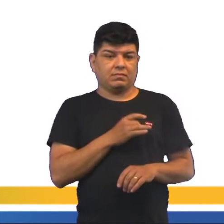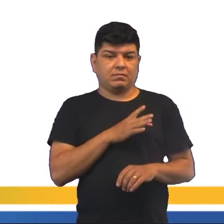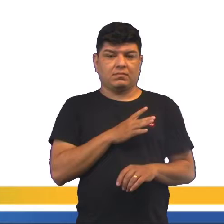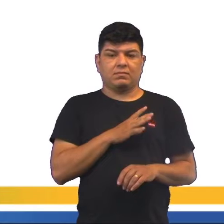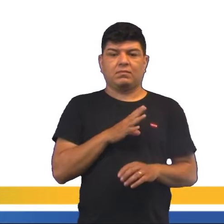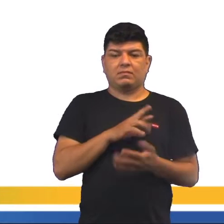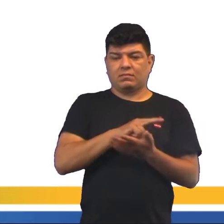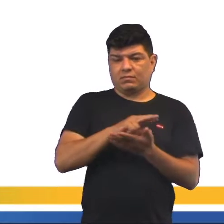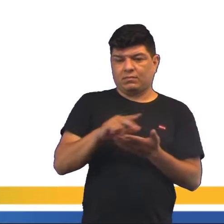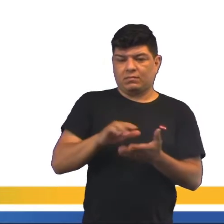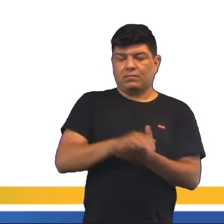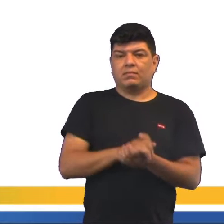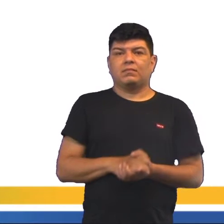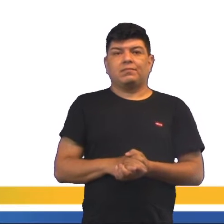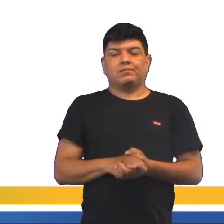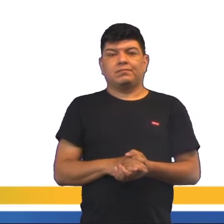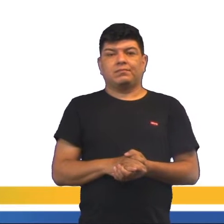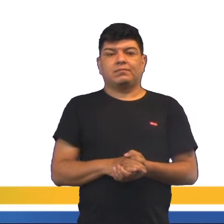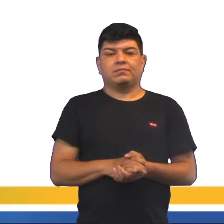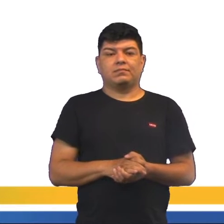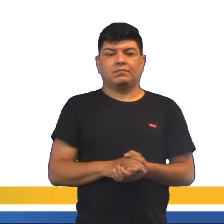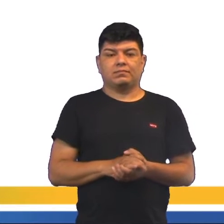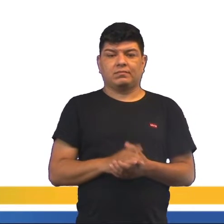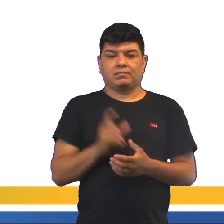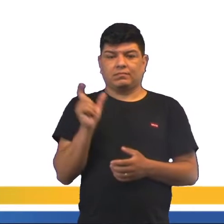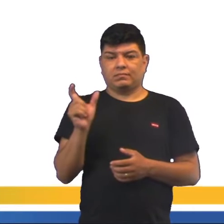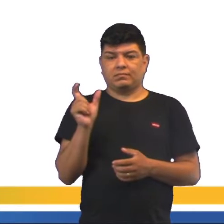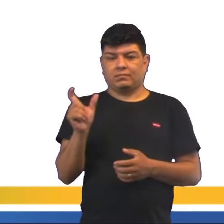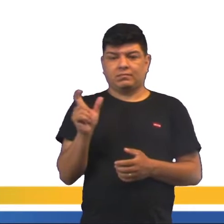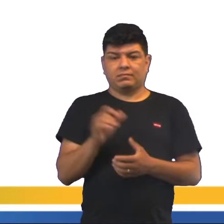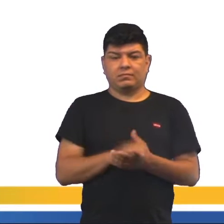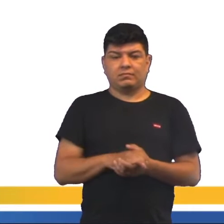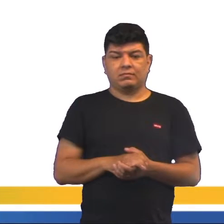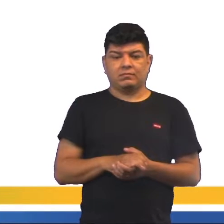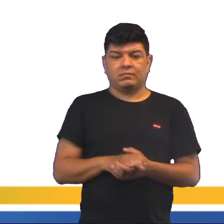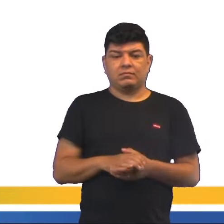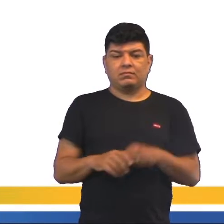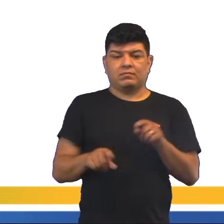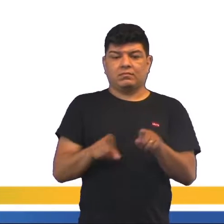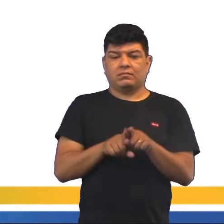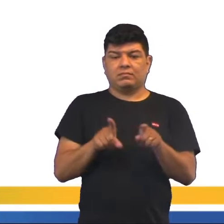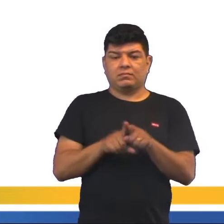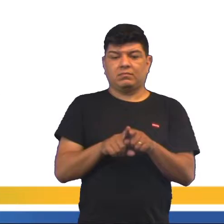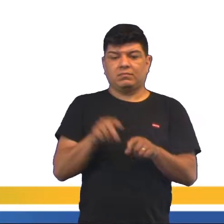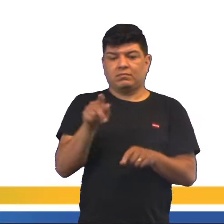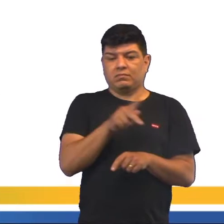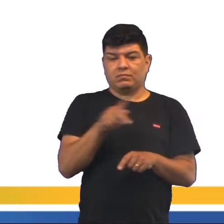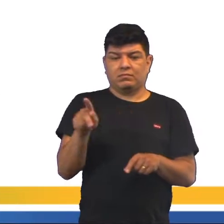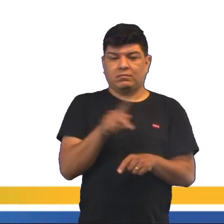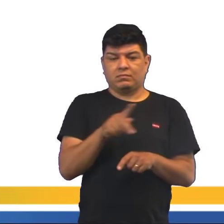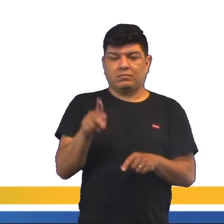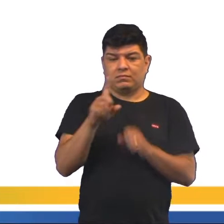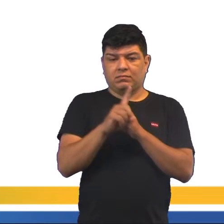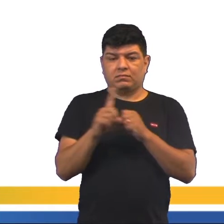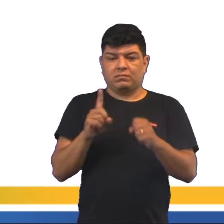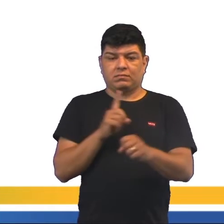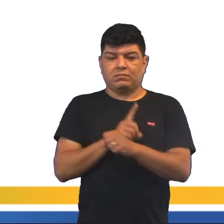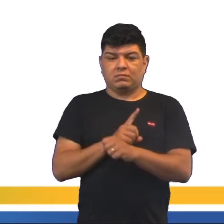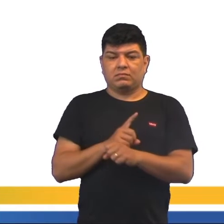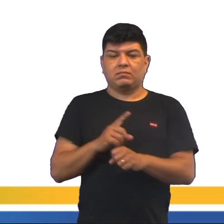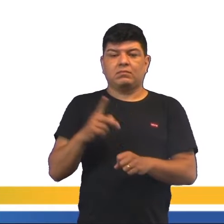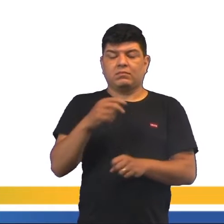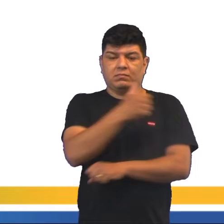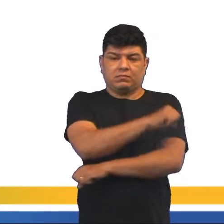hostilidade, etc., Aí, palavras do Everaldo Rocha, que é antropólogo e professor do Departamento de Comunicação Social da